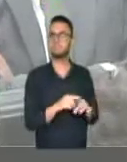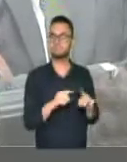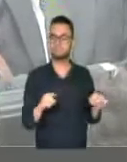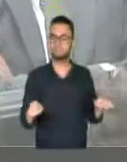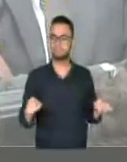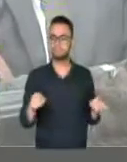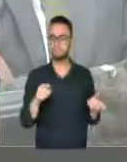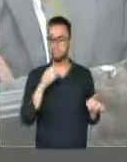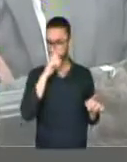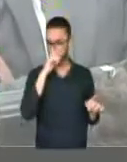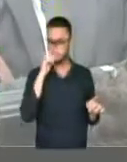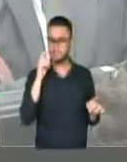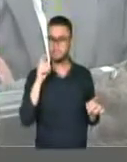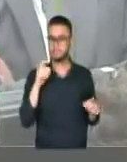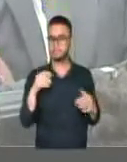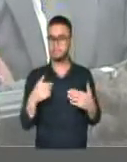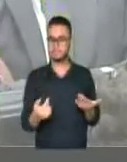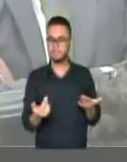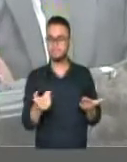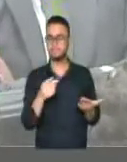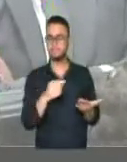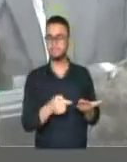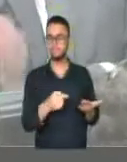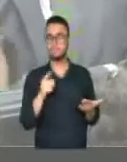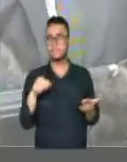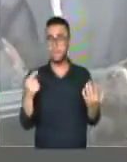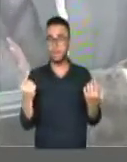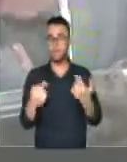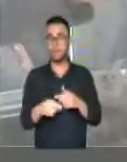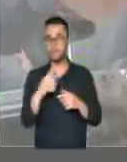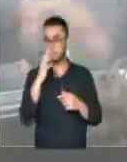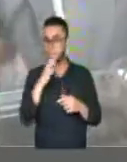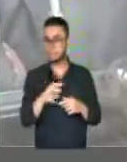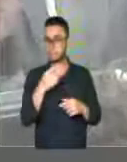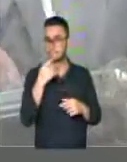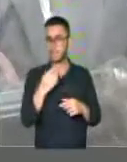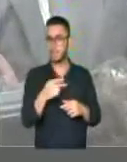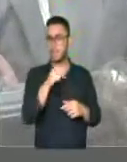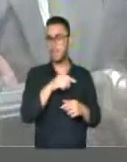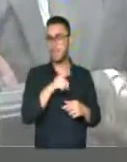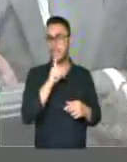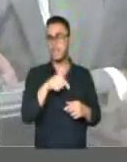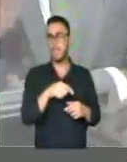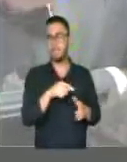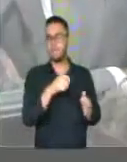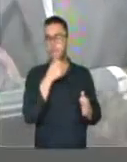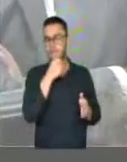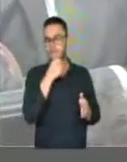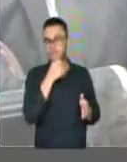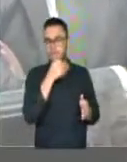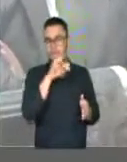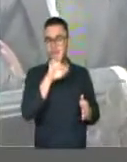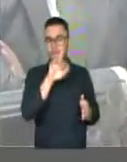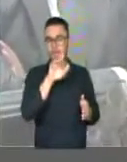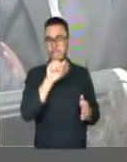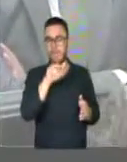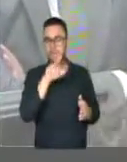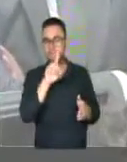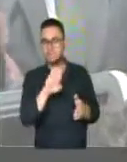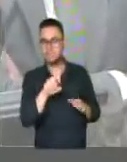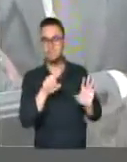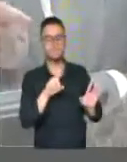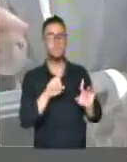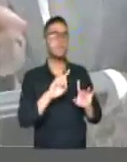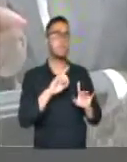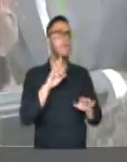à denúncia aí sim vazia da defesa de que é uma gravação fraudada. Elas têm descontinuidade